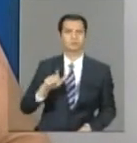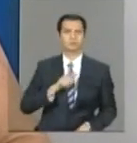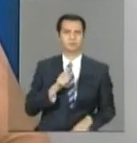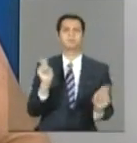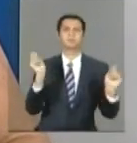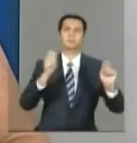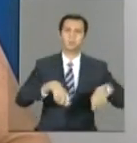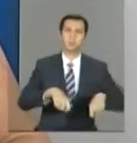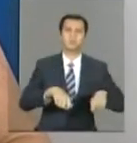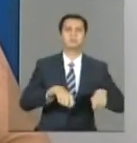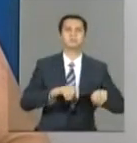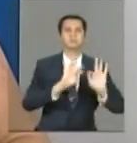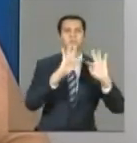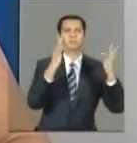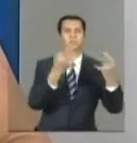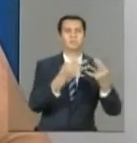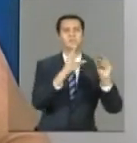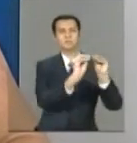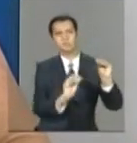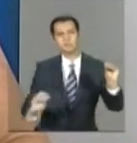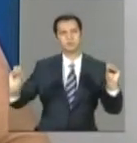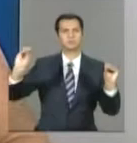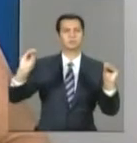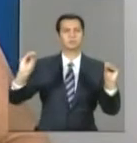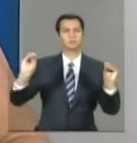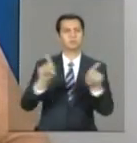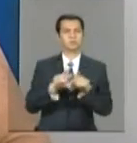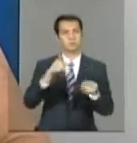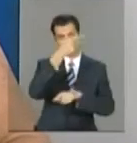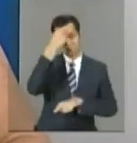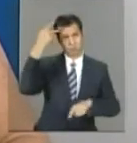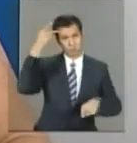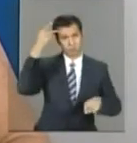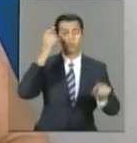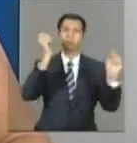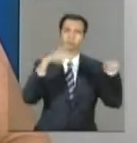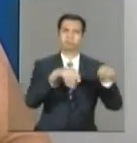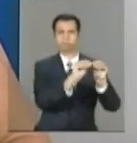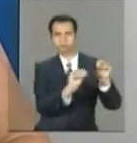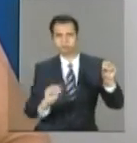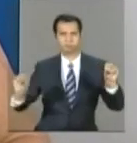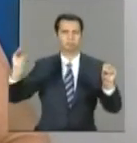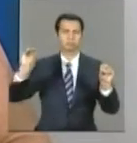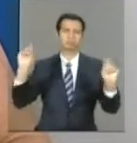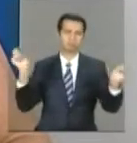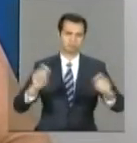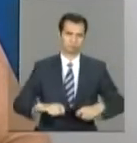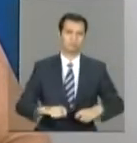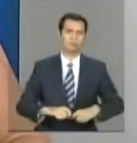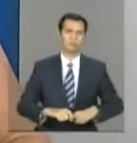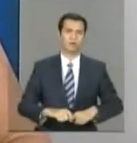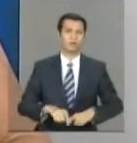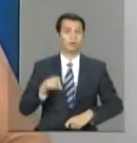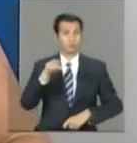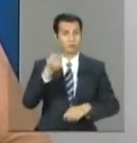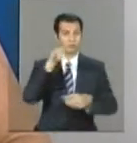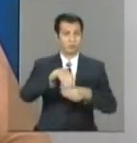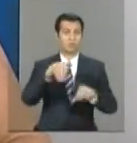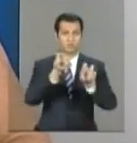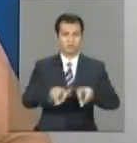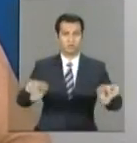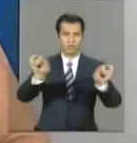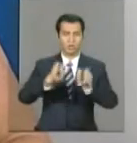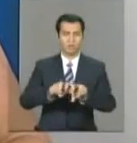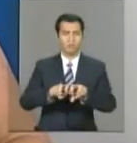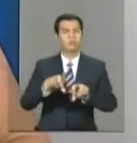tanto de famílias quanto de pessoas. Essa funcionalidade ela está em